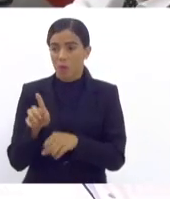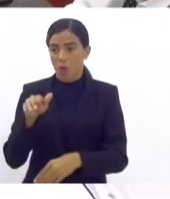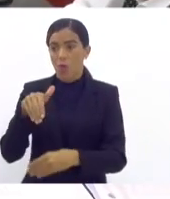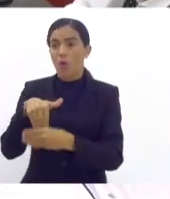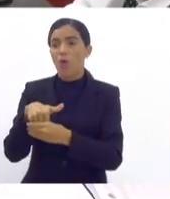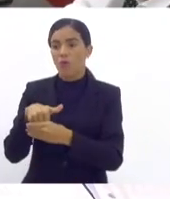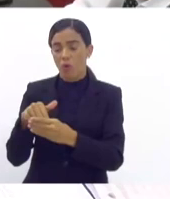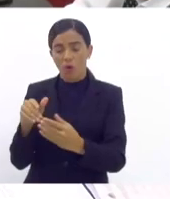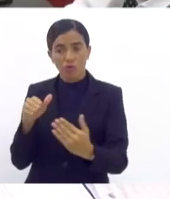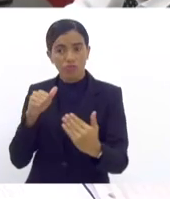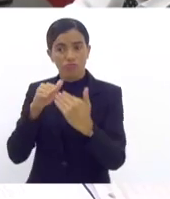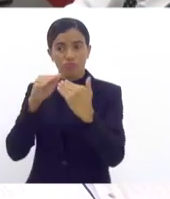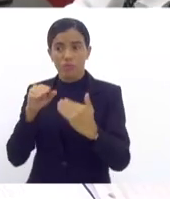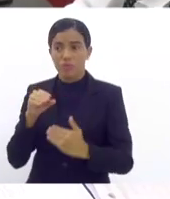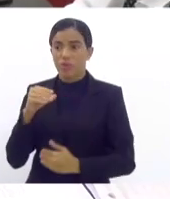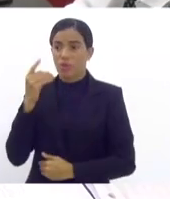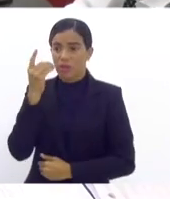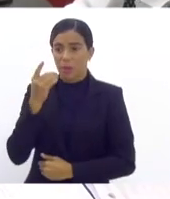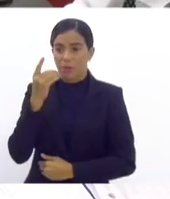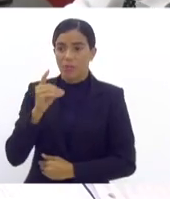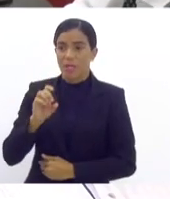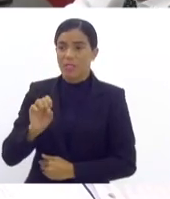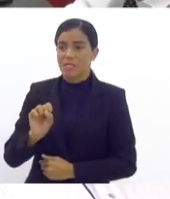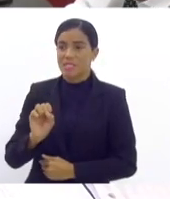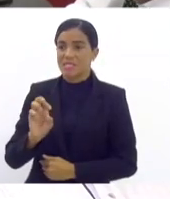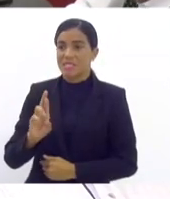com o doutor Serginho.